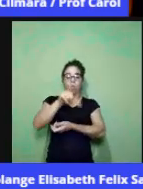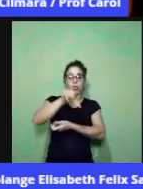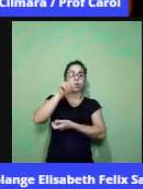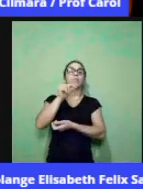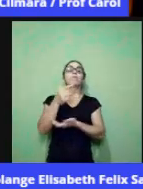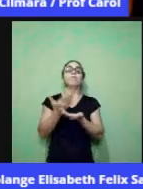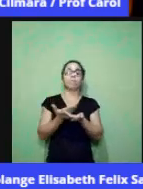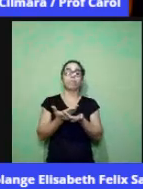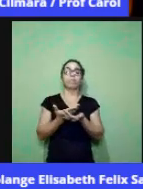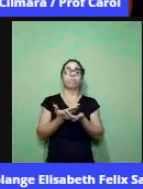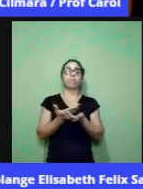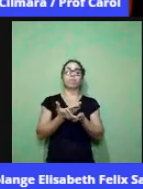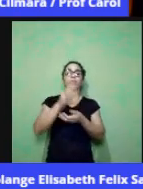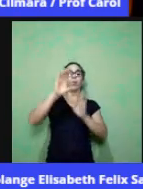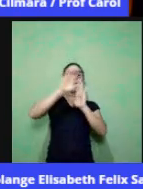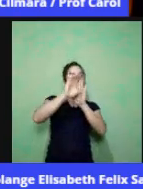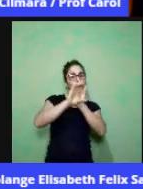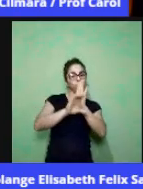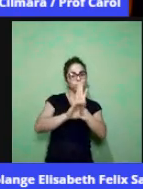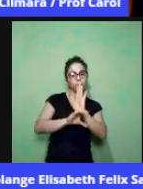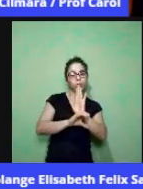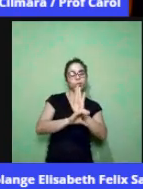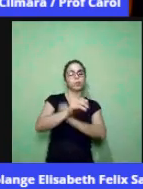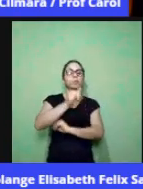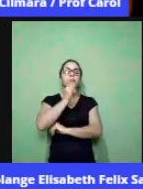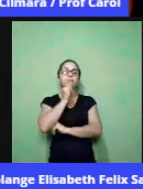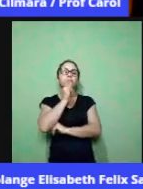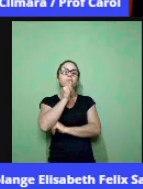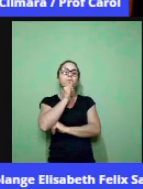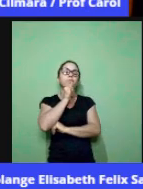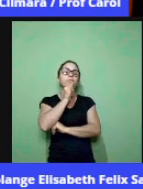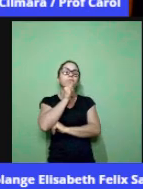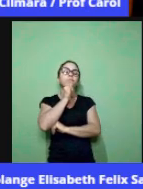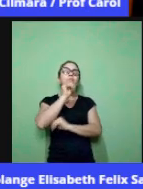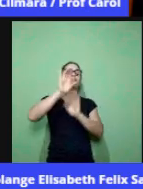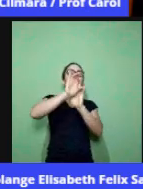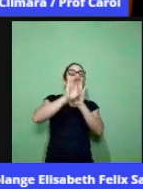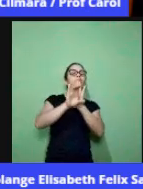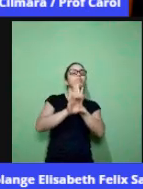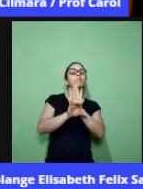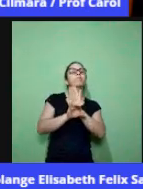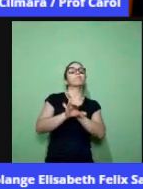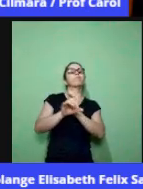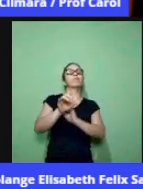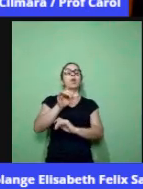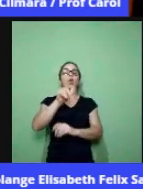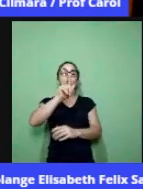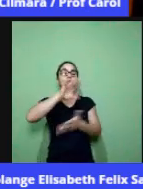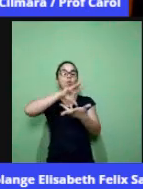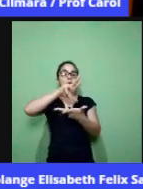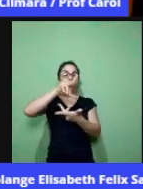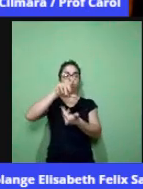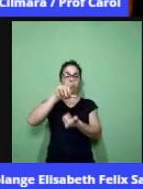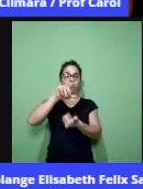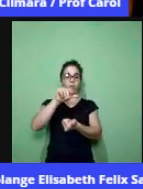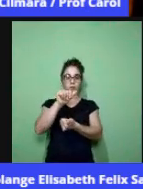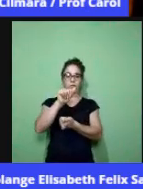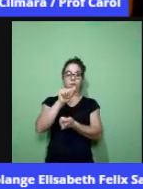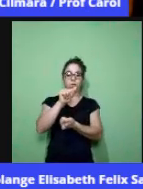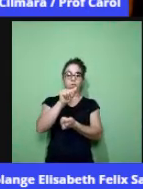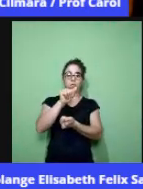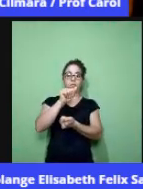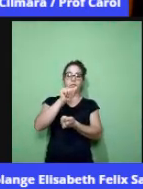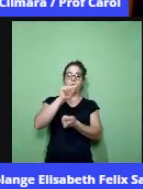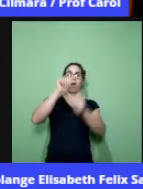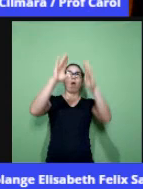um conteúdo, né? A gente colocou assim como exemplo, né? Um conteúdo que seria de geografia do mapa do Brasil e